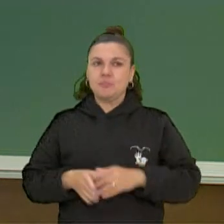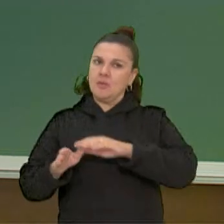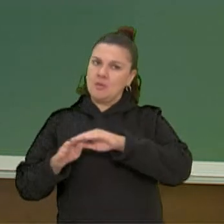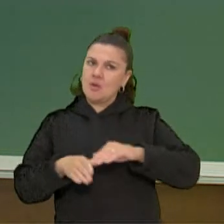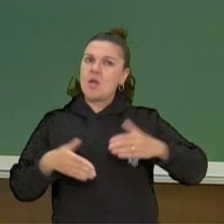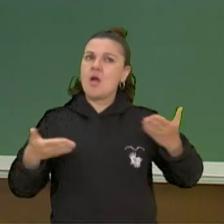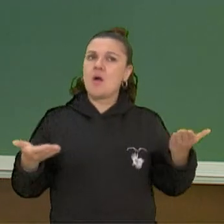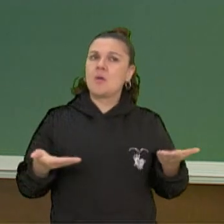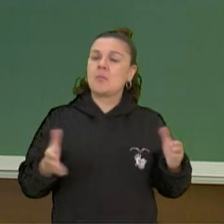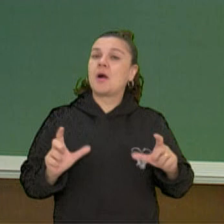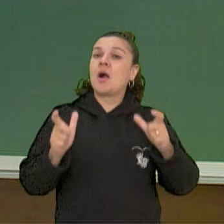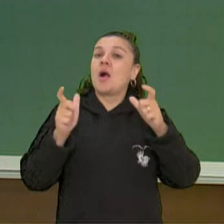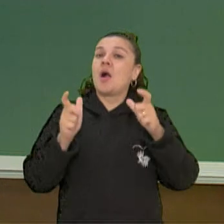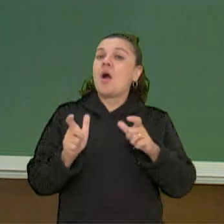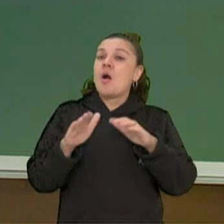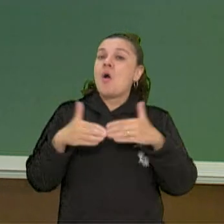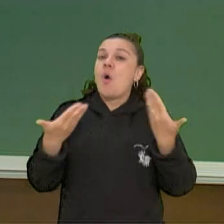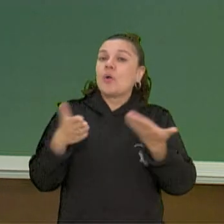esses